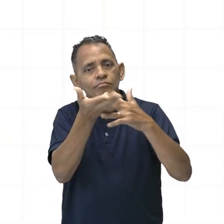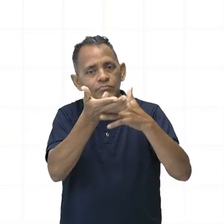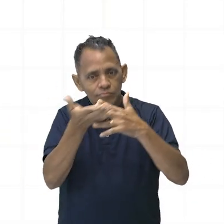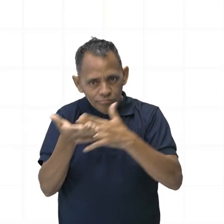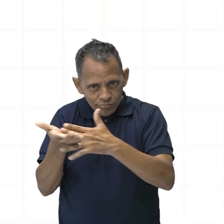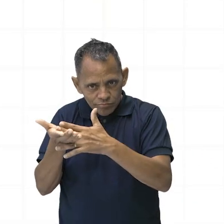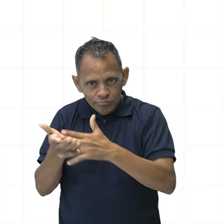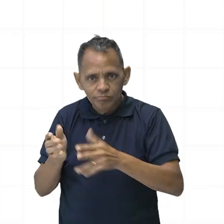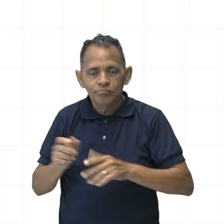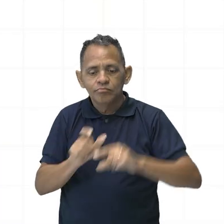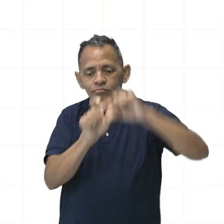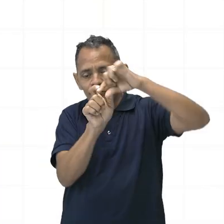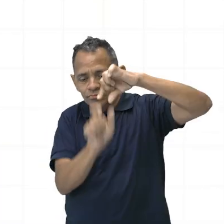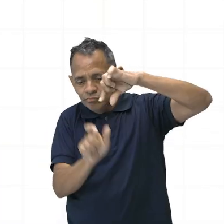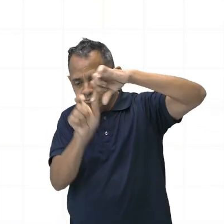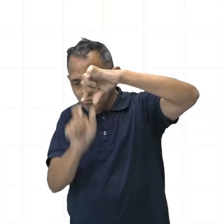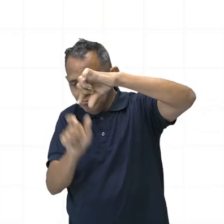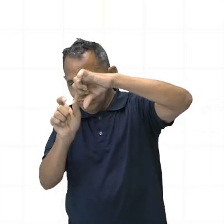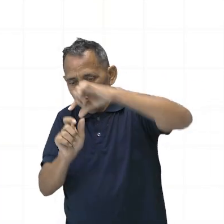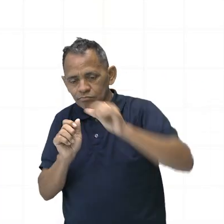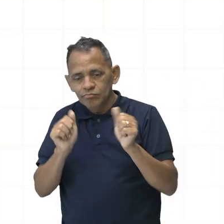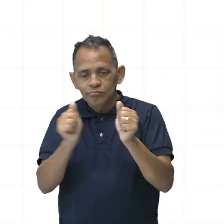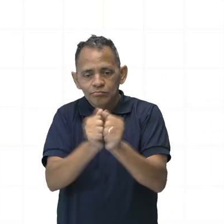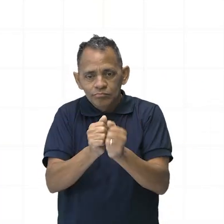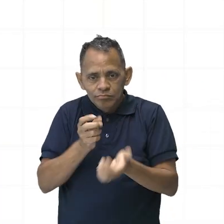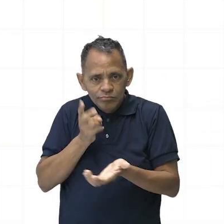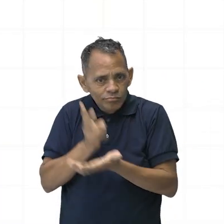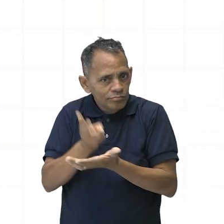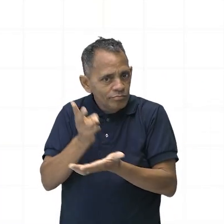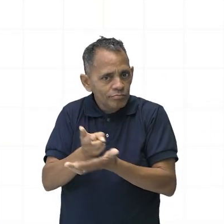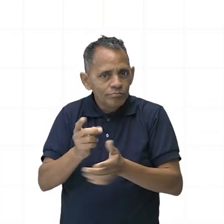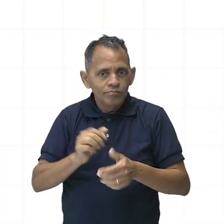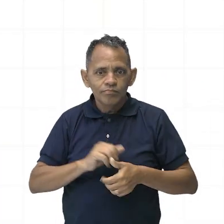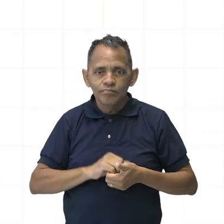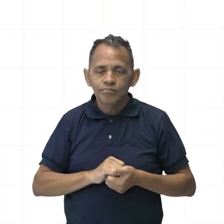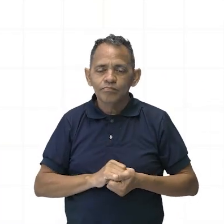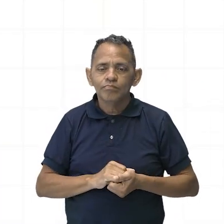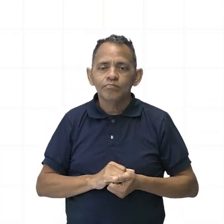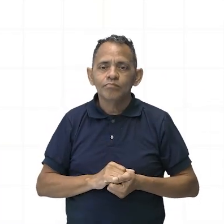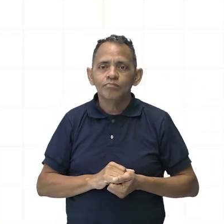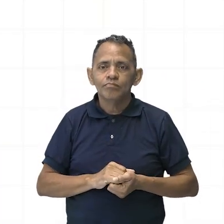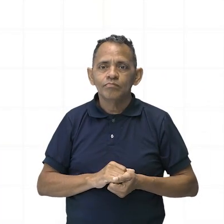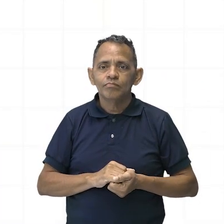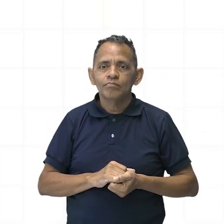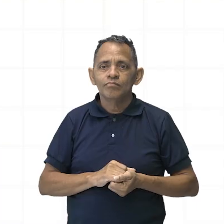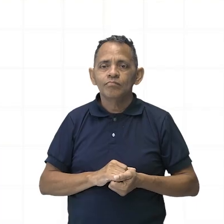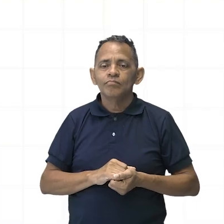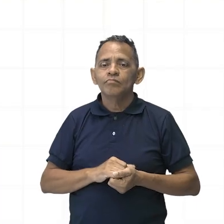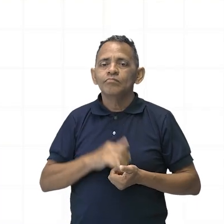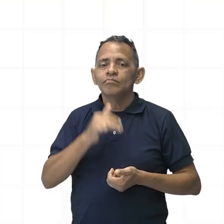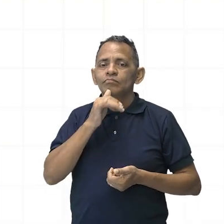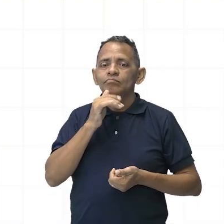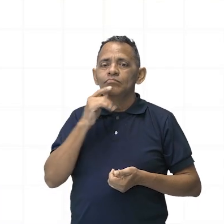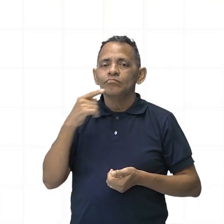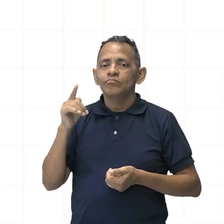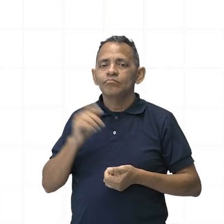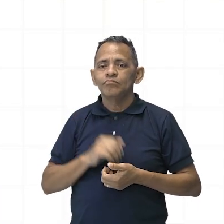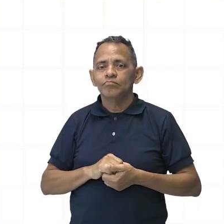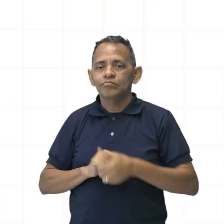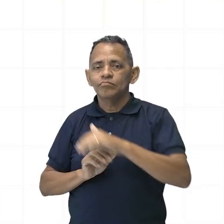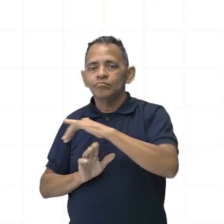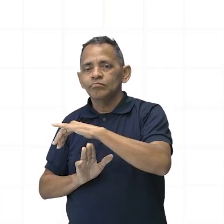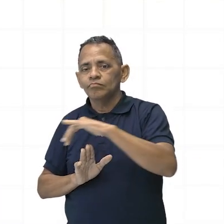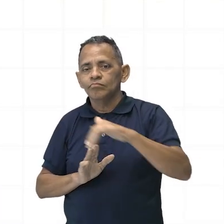certo? E que as colunas devem também estar sempre juntinhas. Vamos a mais um